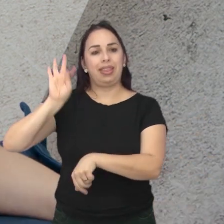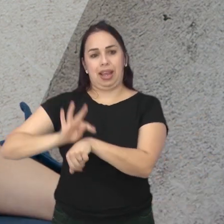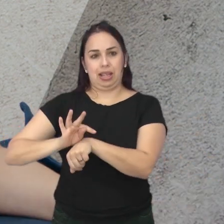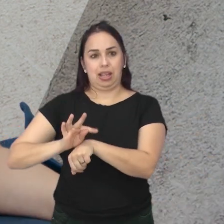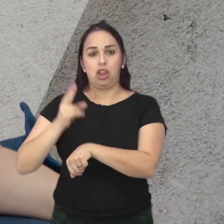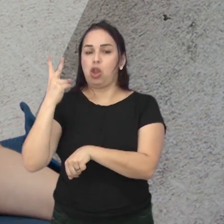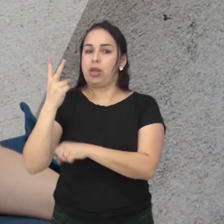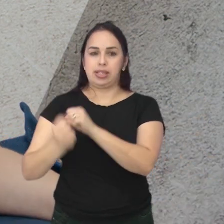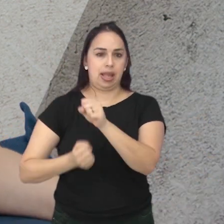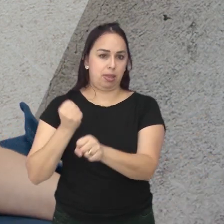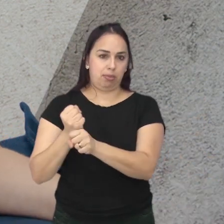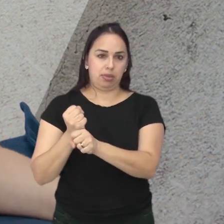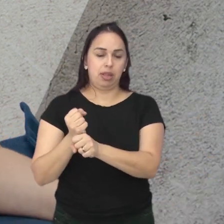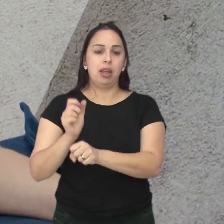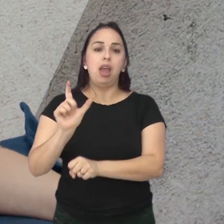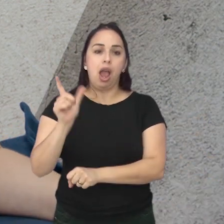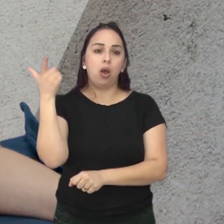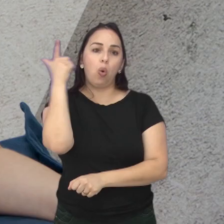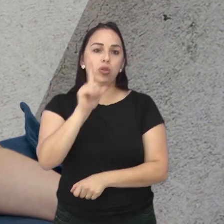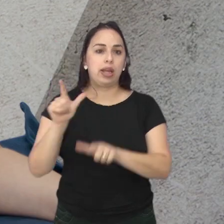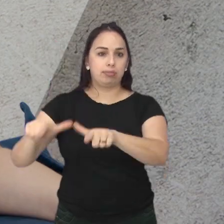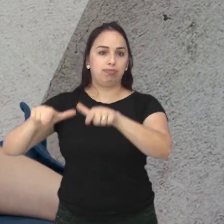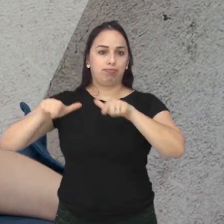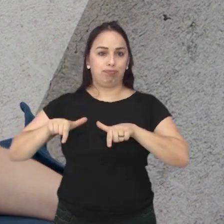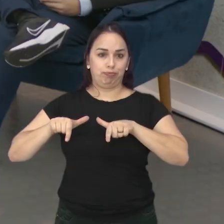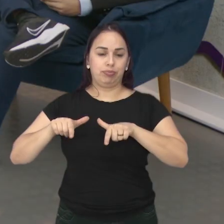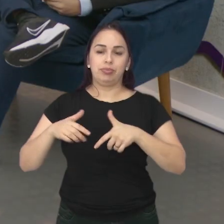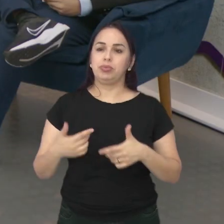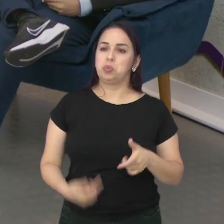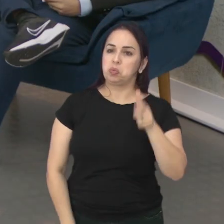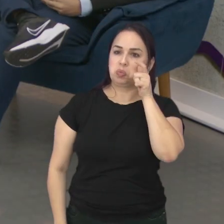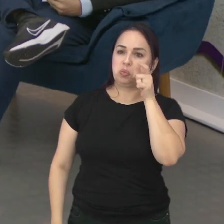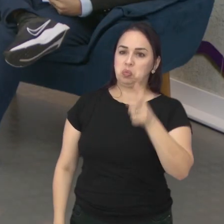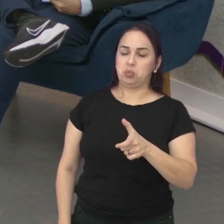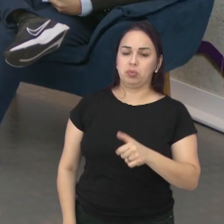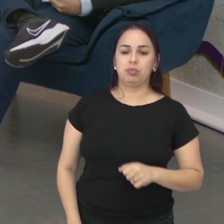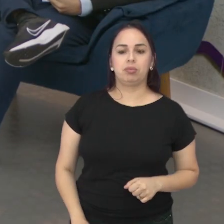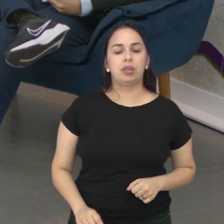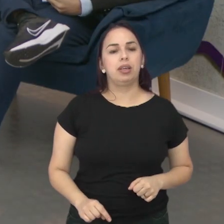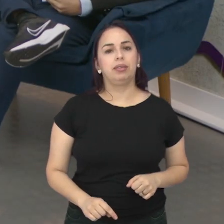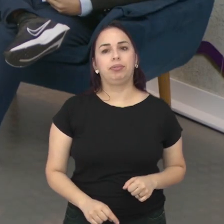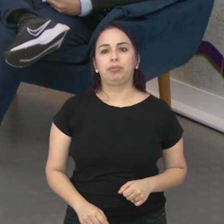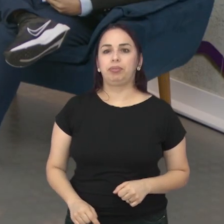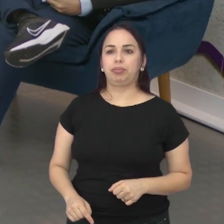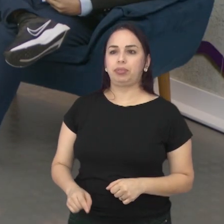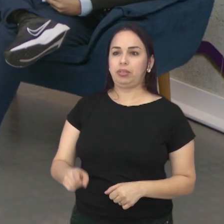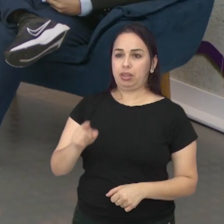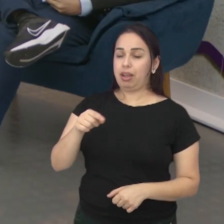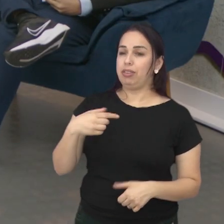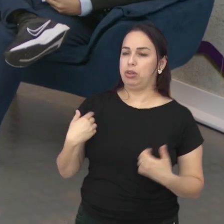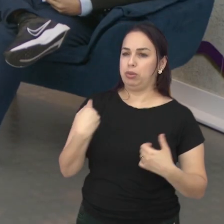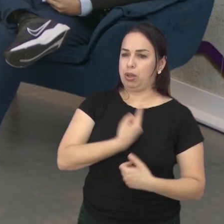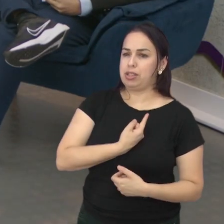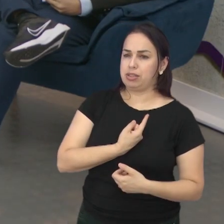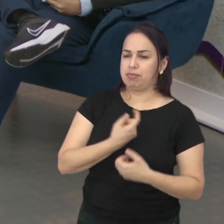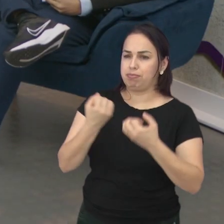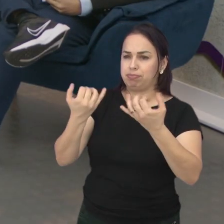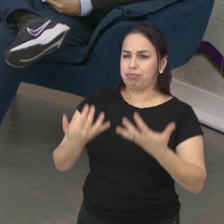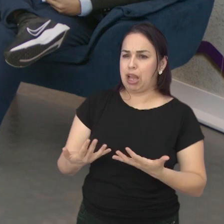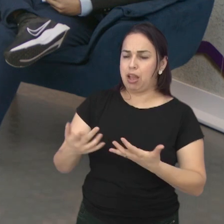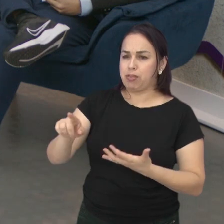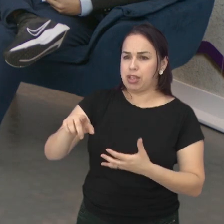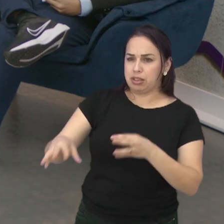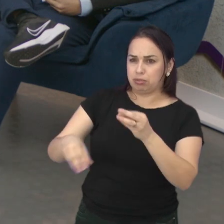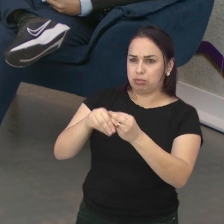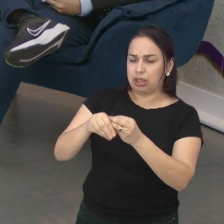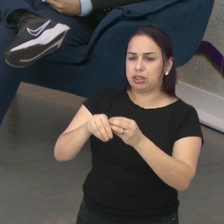e você também sai com um registro. Bem interessante isso, né? E a gente falou, né? Você deu uma pinceladinha